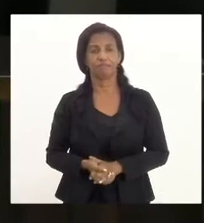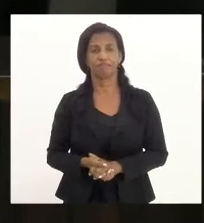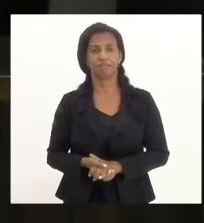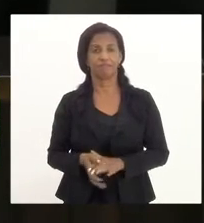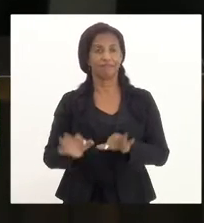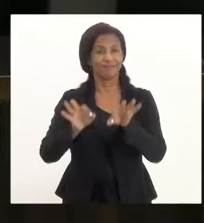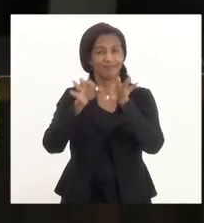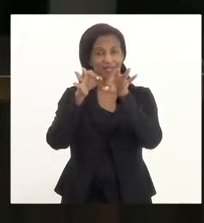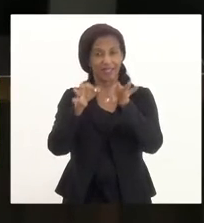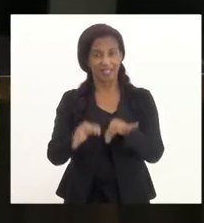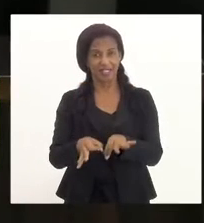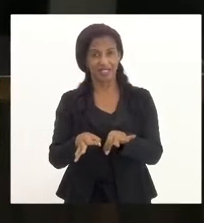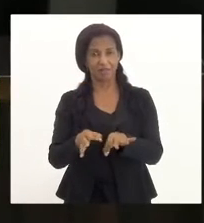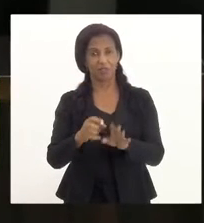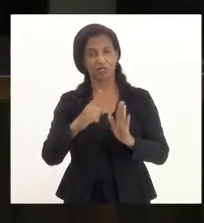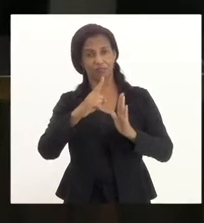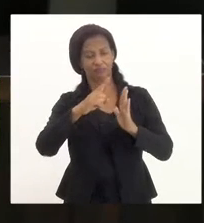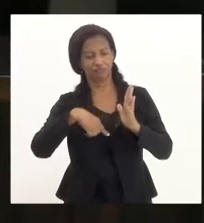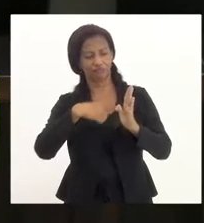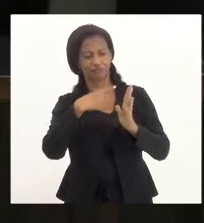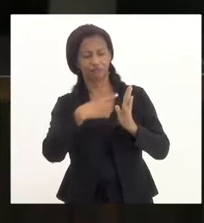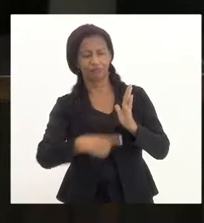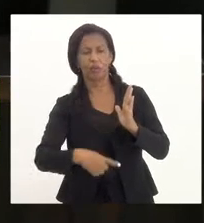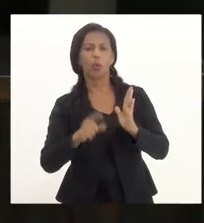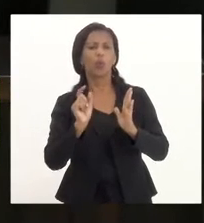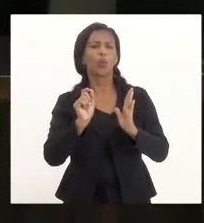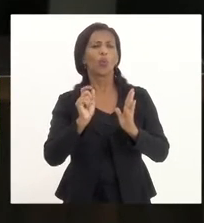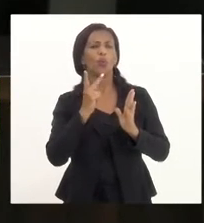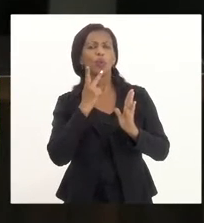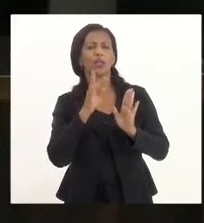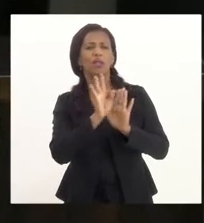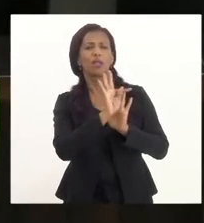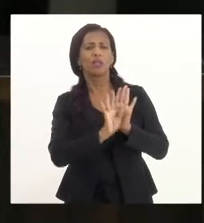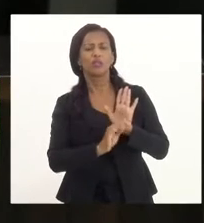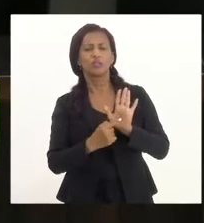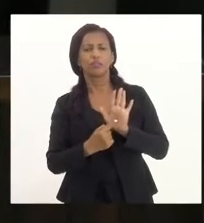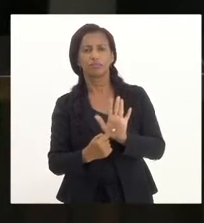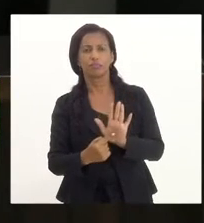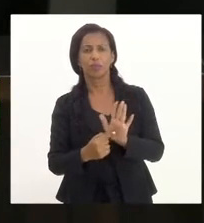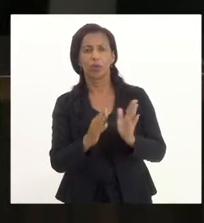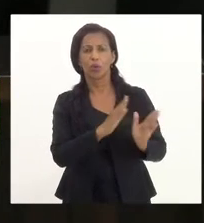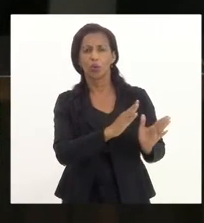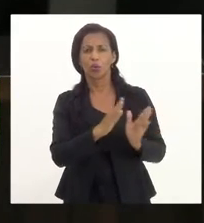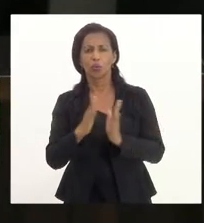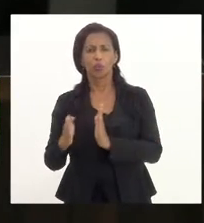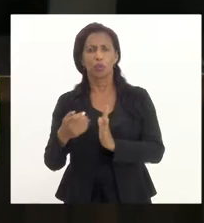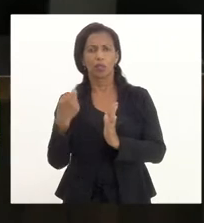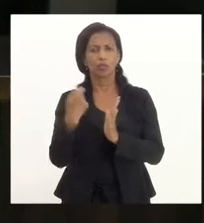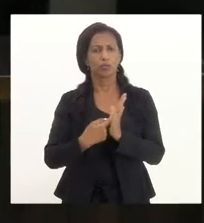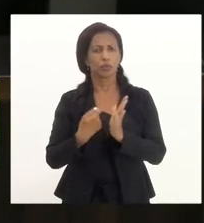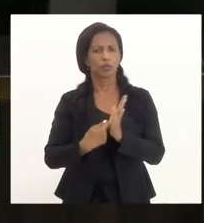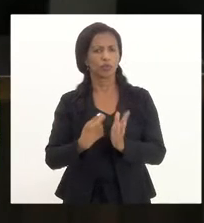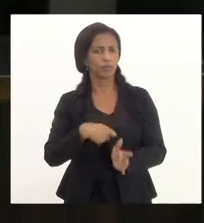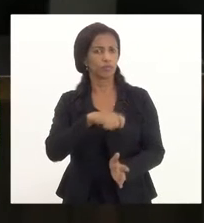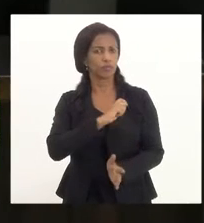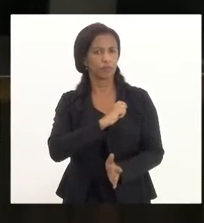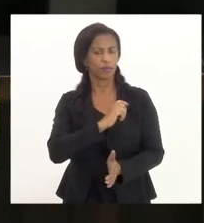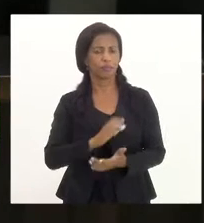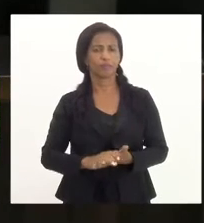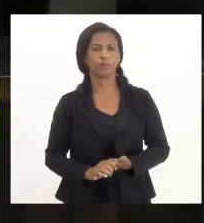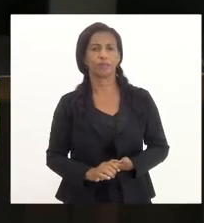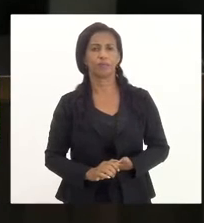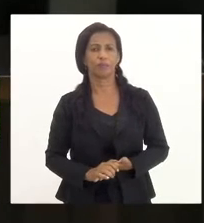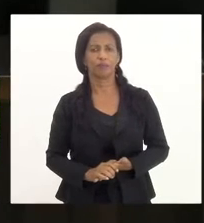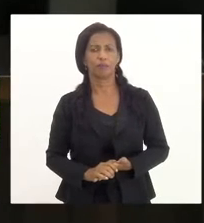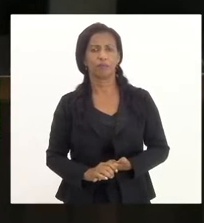exatamente de vedação o que que diz lá o artigo quarto durante a vigência do regime de recuperação fiscal